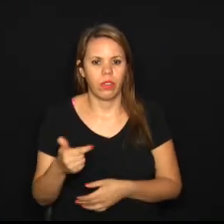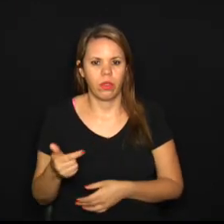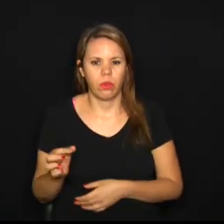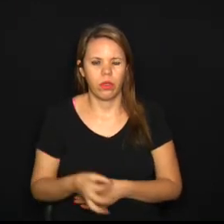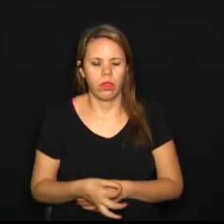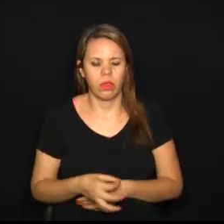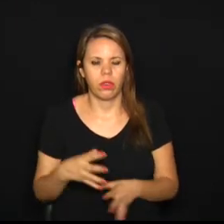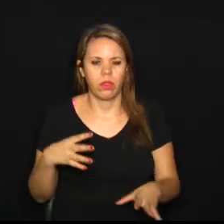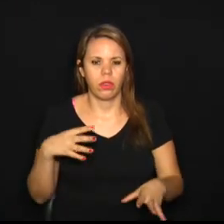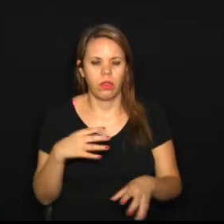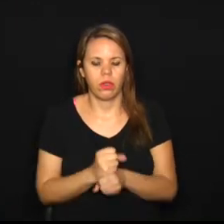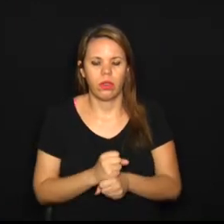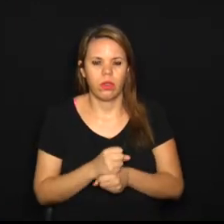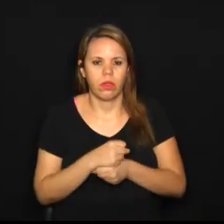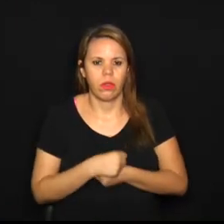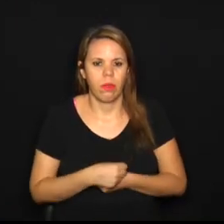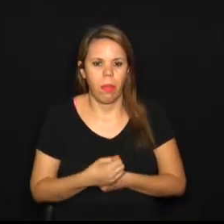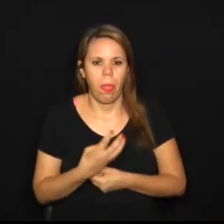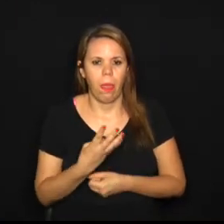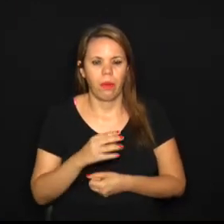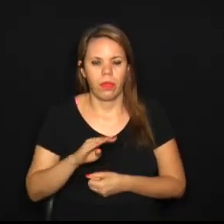92% desse total liquidado, que é